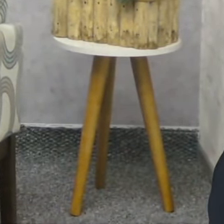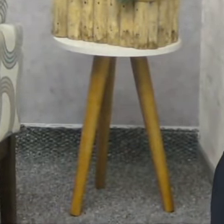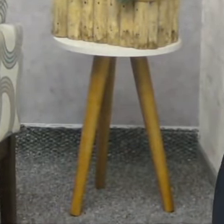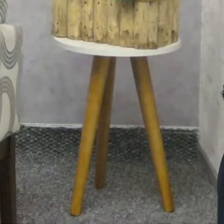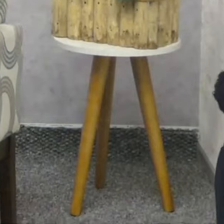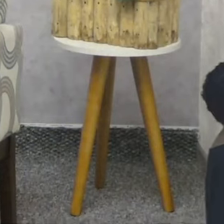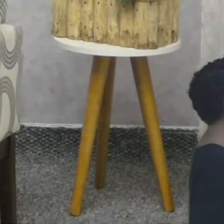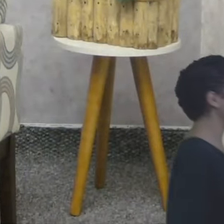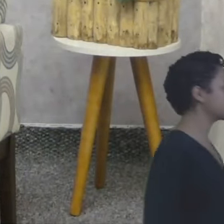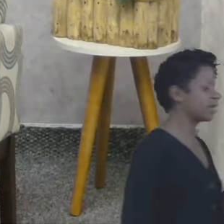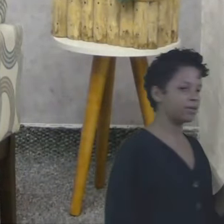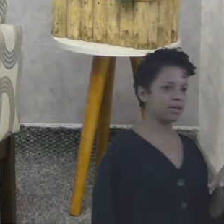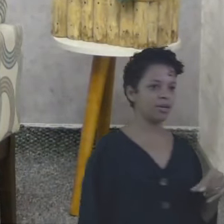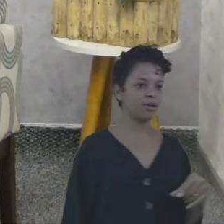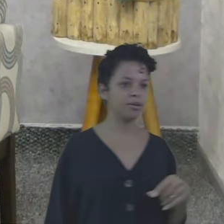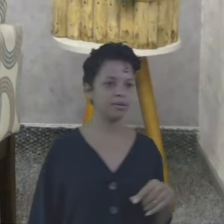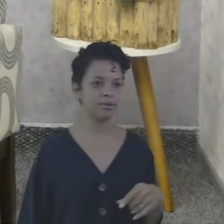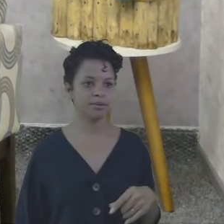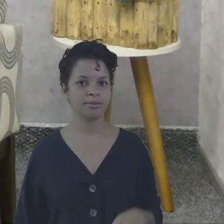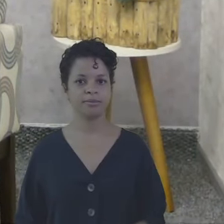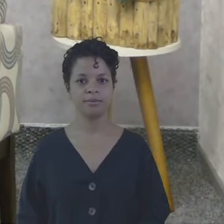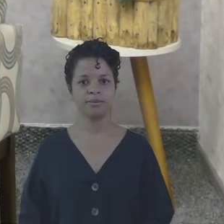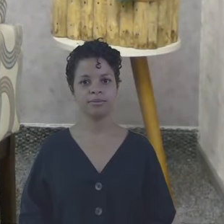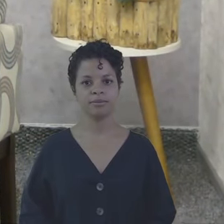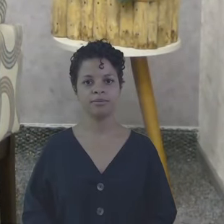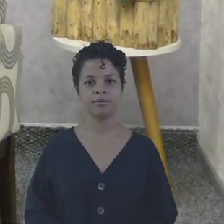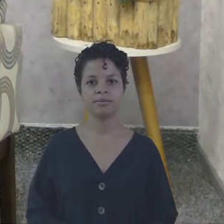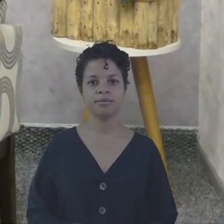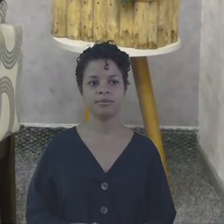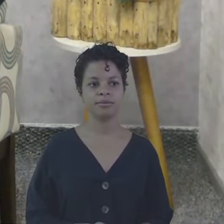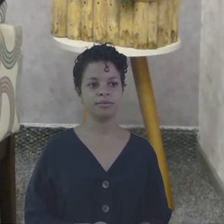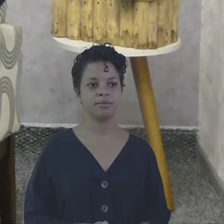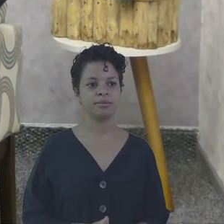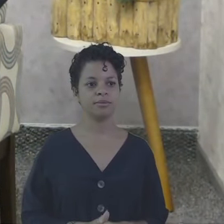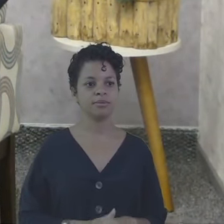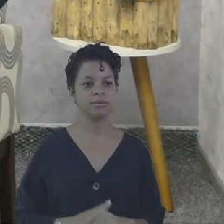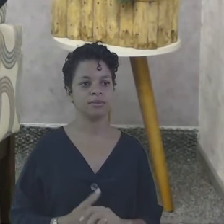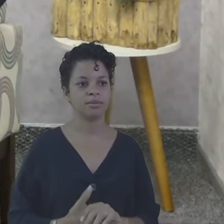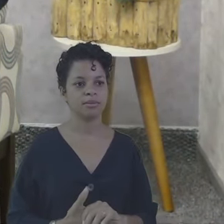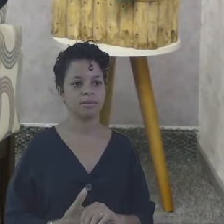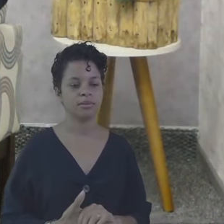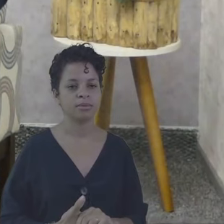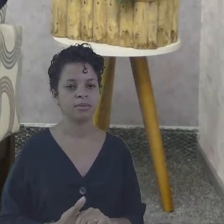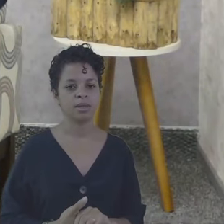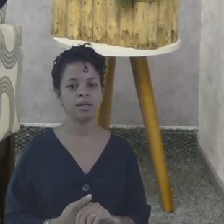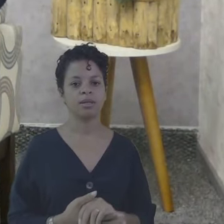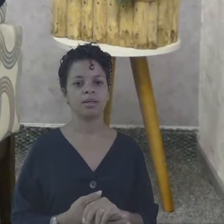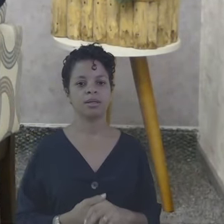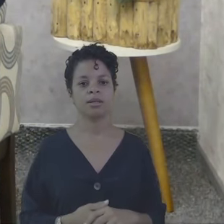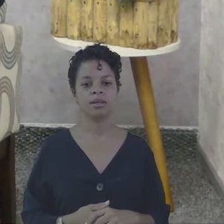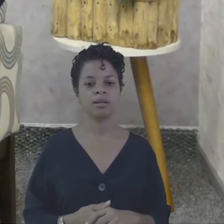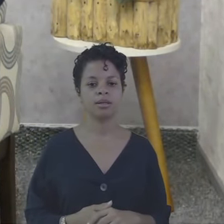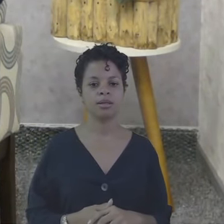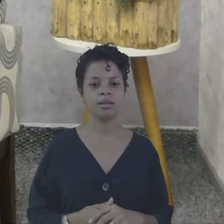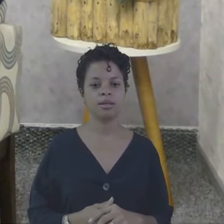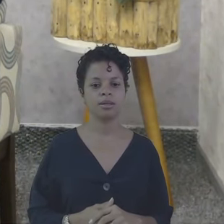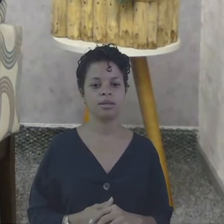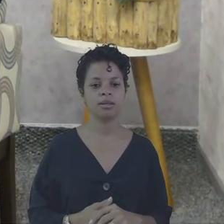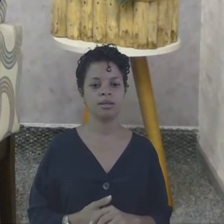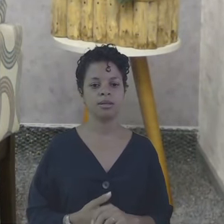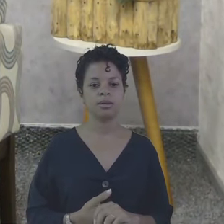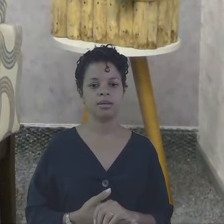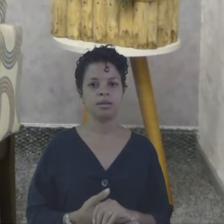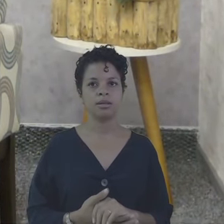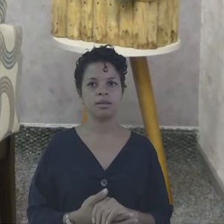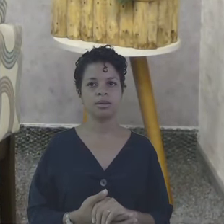tema de extrema importância. Hoje, deixa eu dar uma dica, olha aqui para mim, deixa eu te dar uma dica. Hoje você